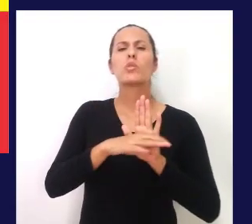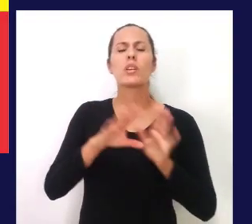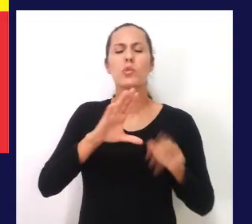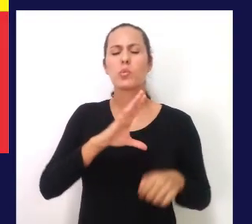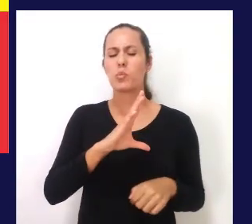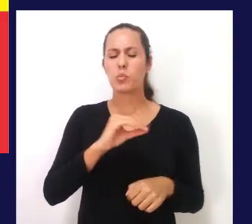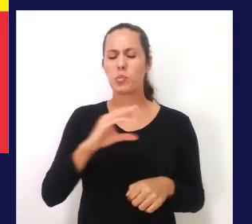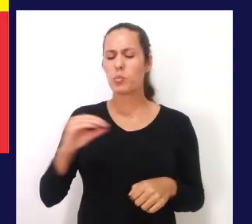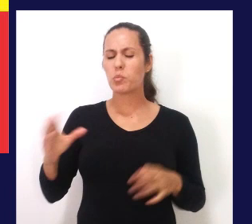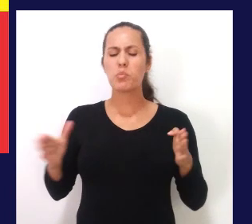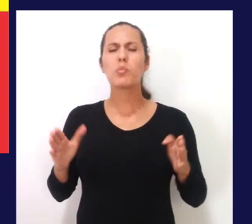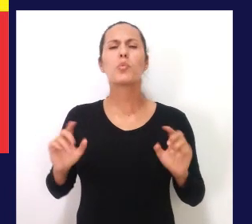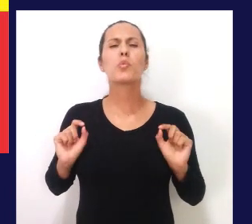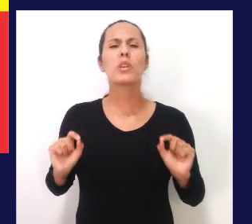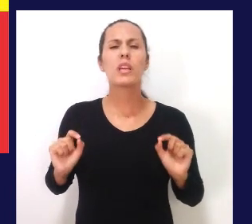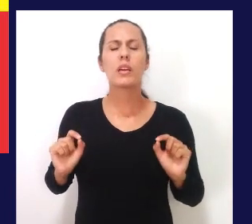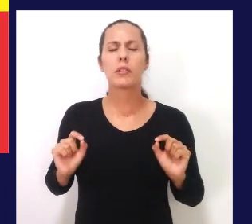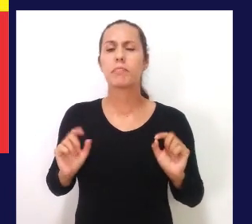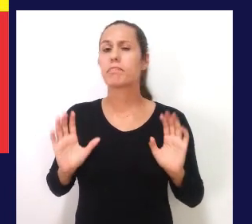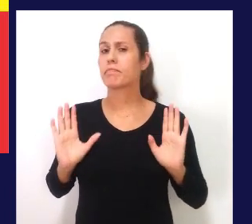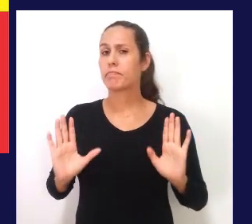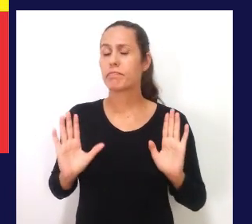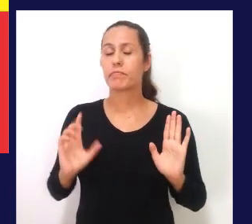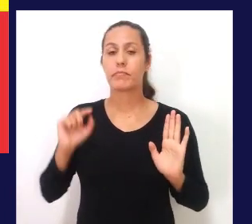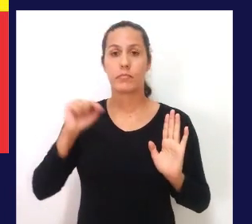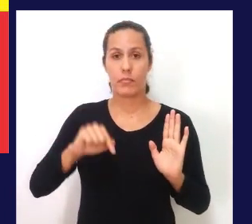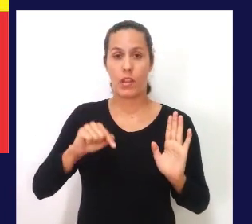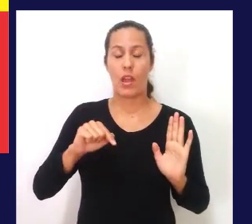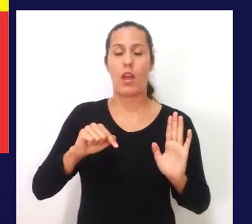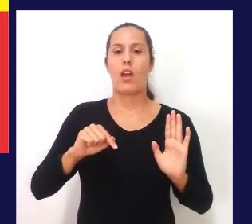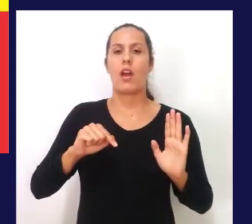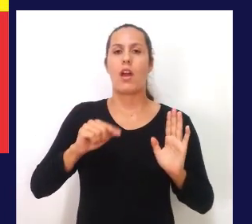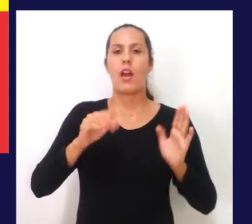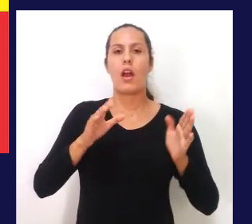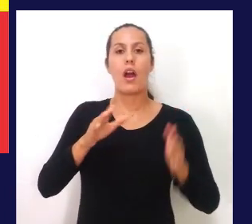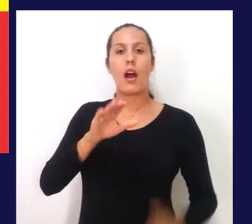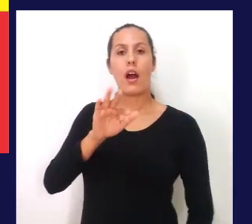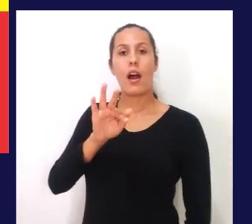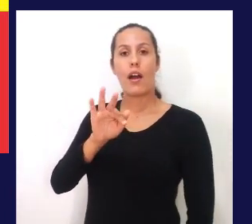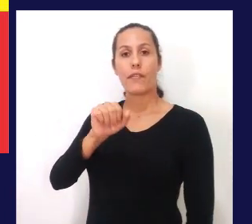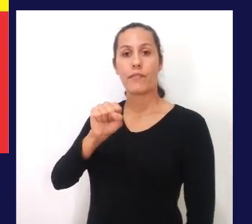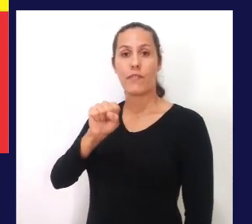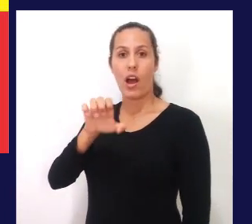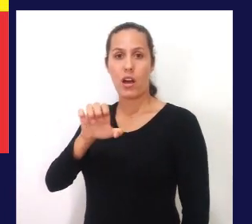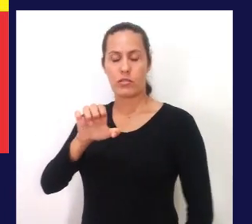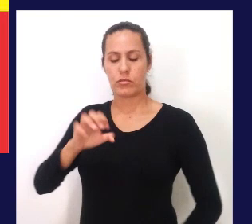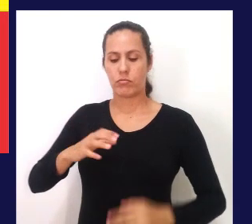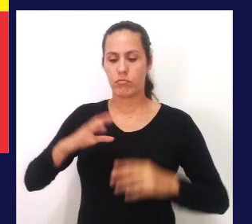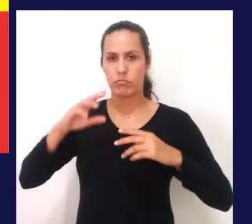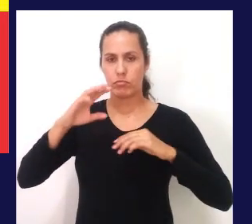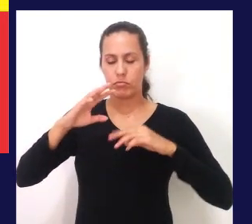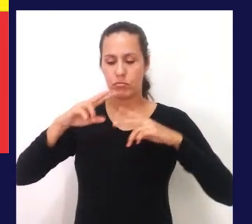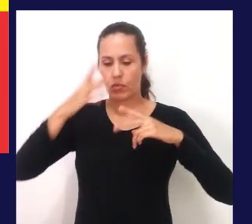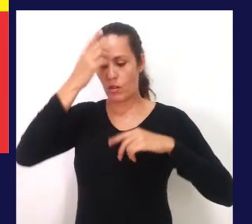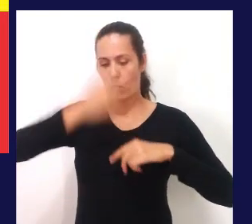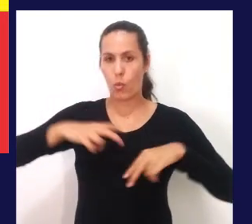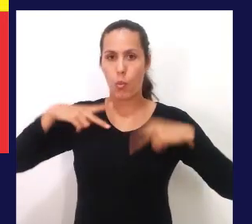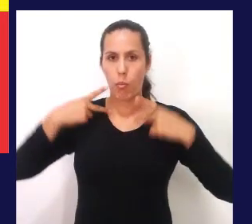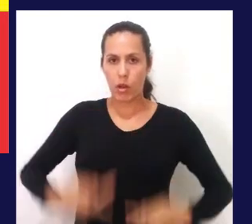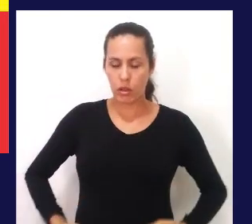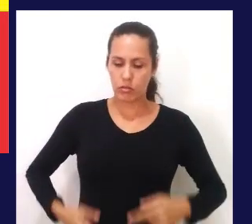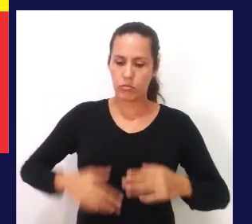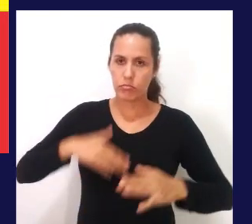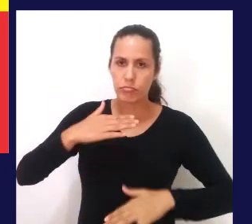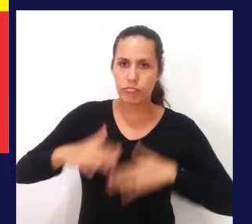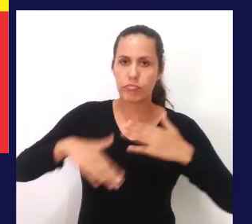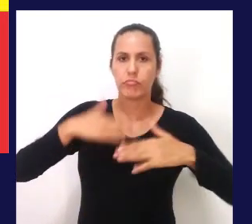é a adolescência? A adolescência, na realidade, é a fase do desenvolvimento humano,